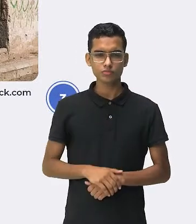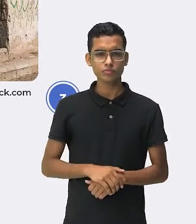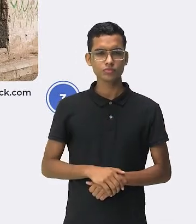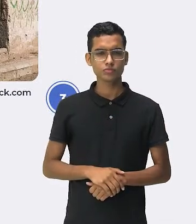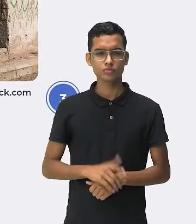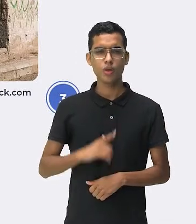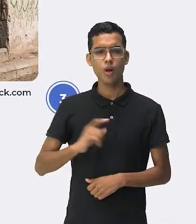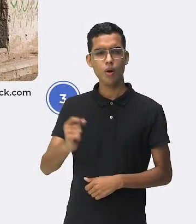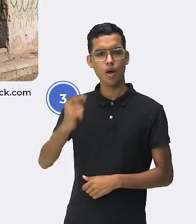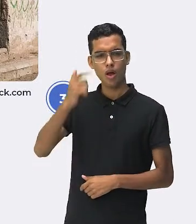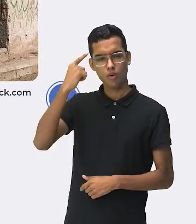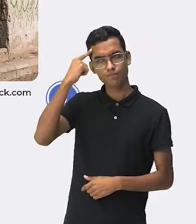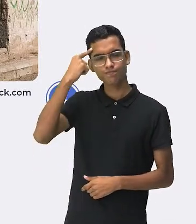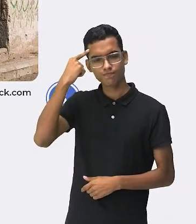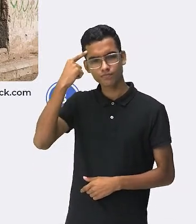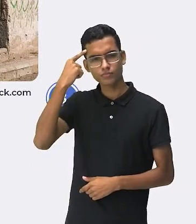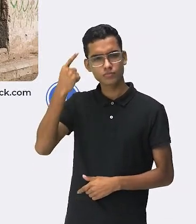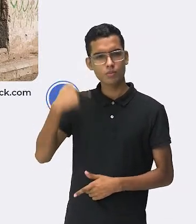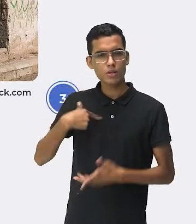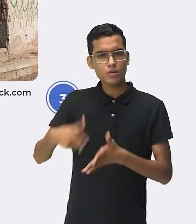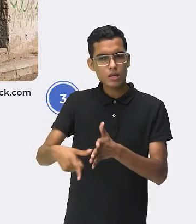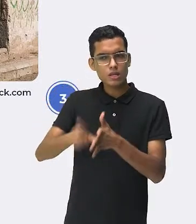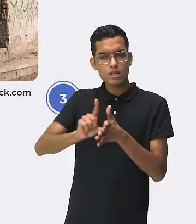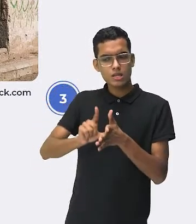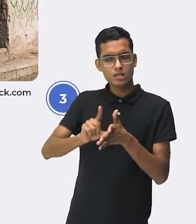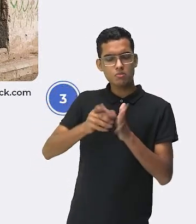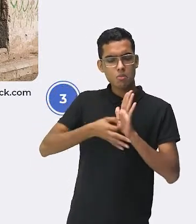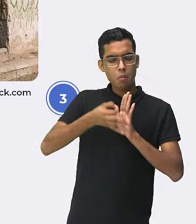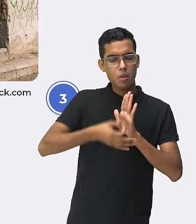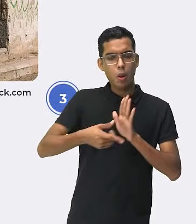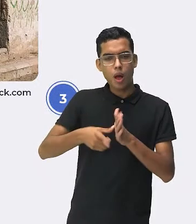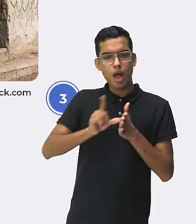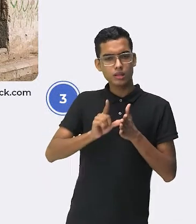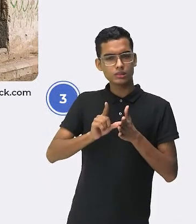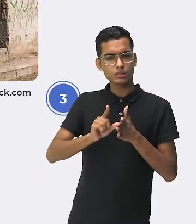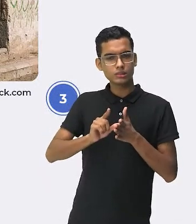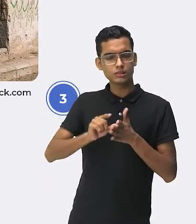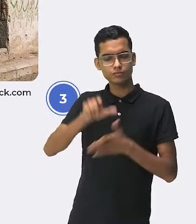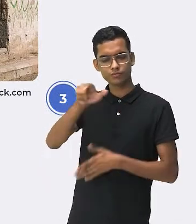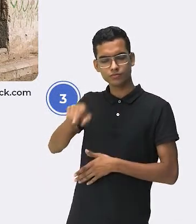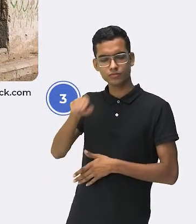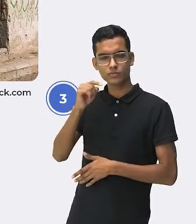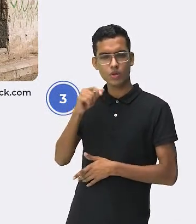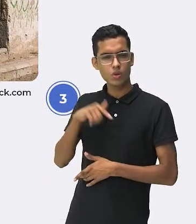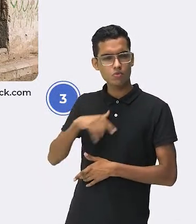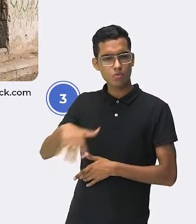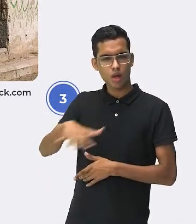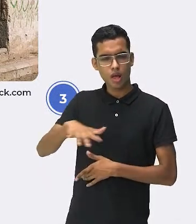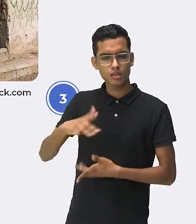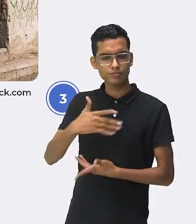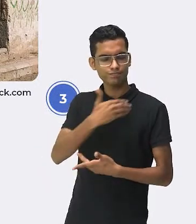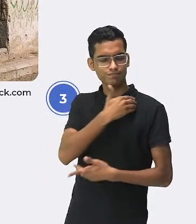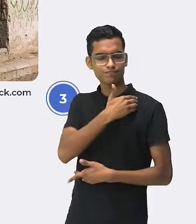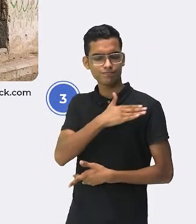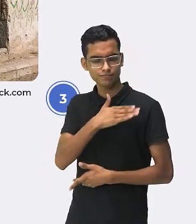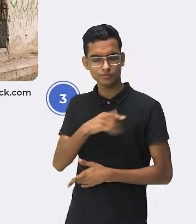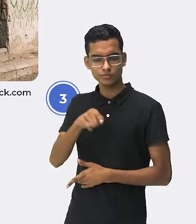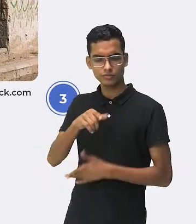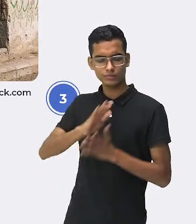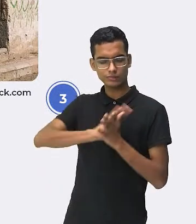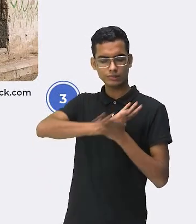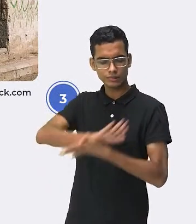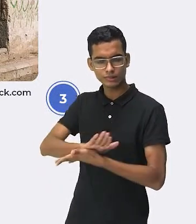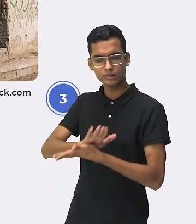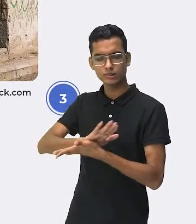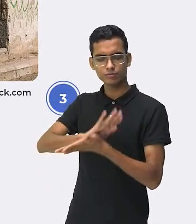juízo pré-concebido que se manifesta numa atitude discriminatória perante pessoas,